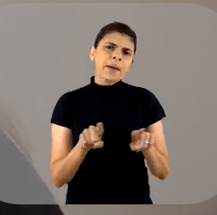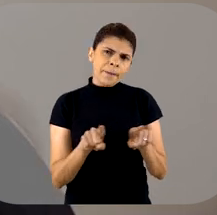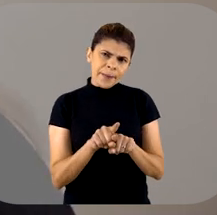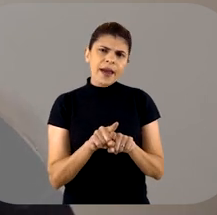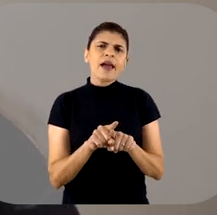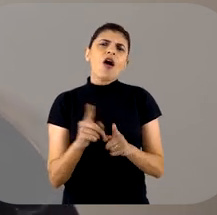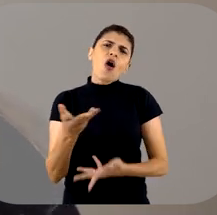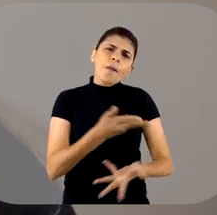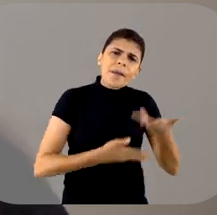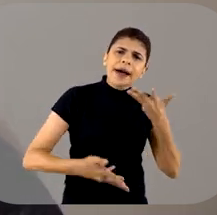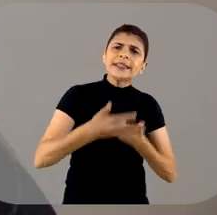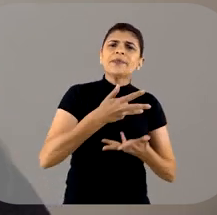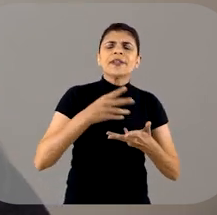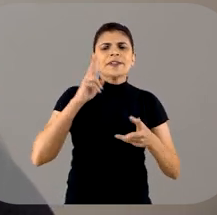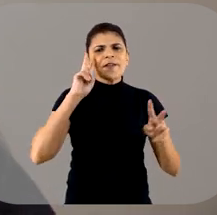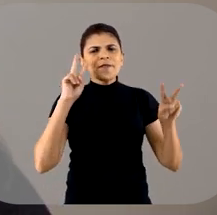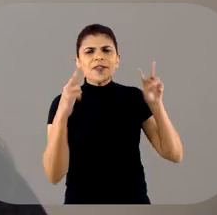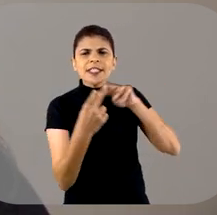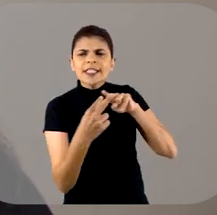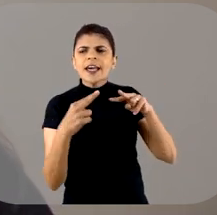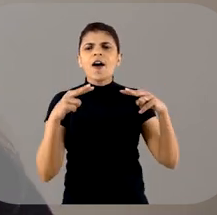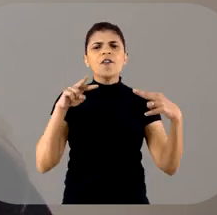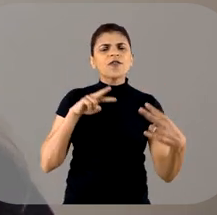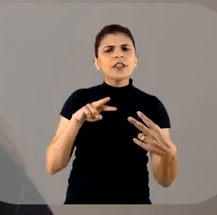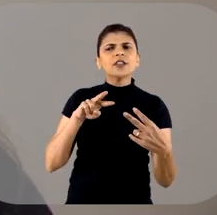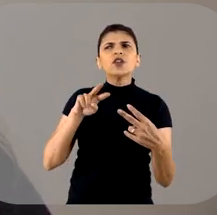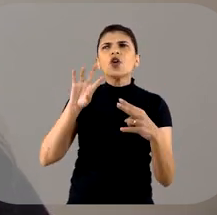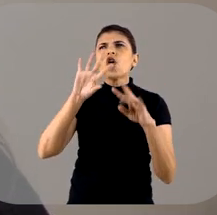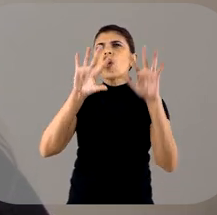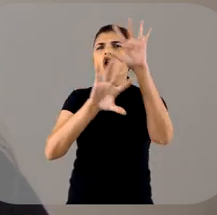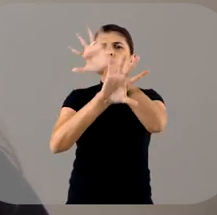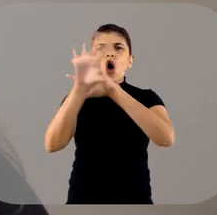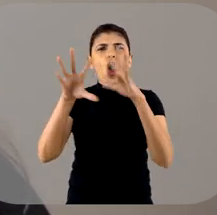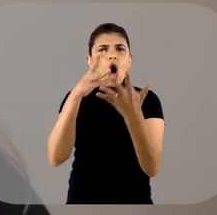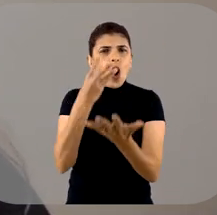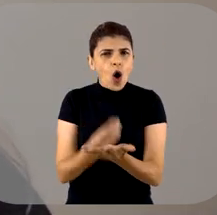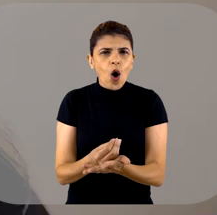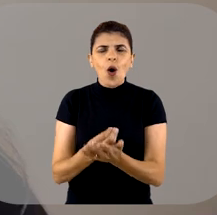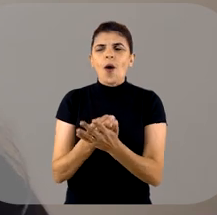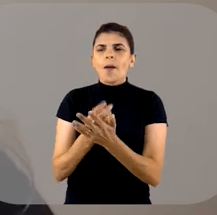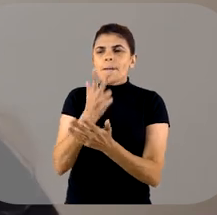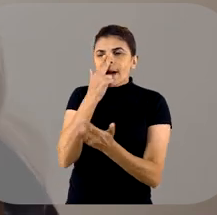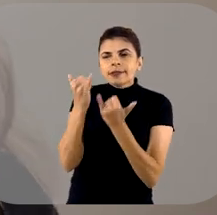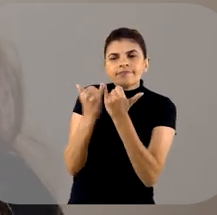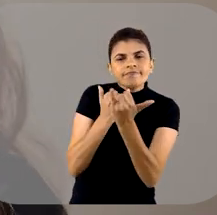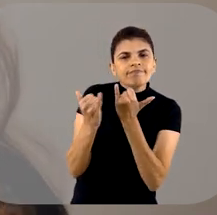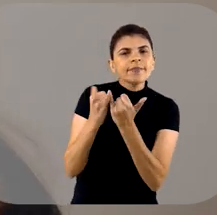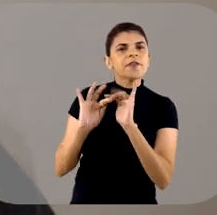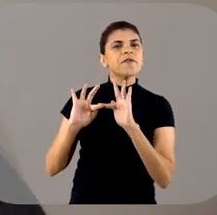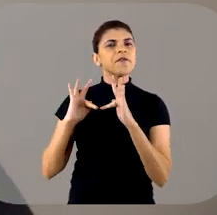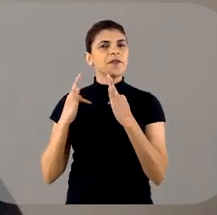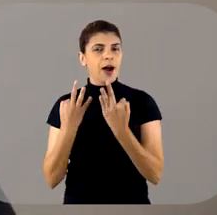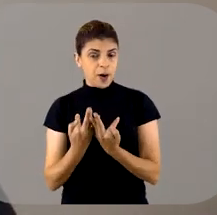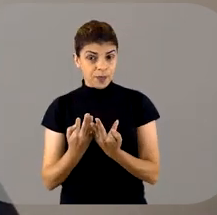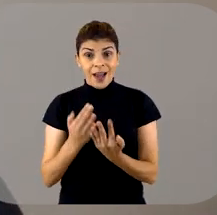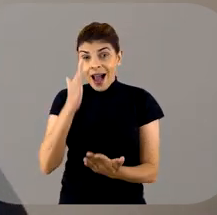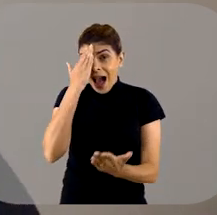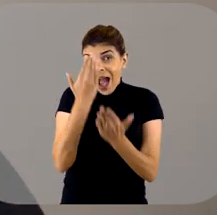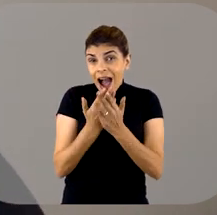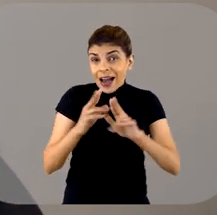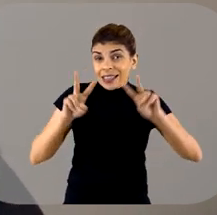Sudeste, e também no compartilhamento das suas visões cosmológicas e pressuposições básicas de